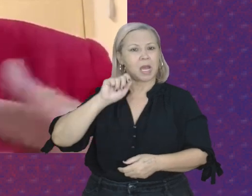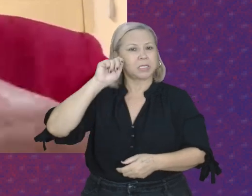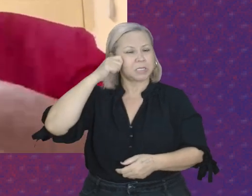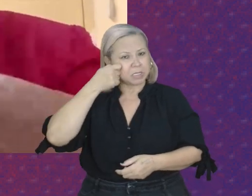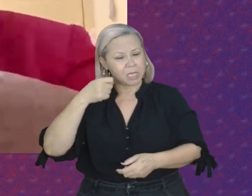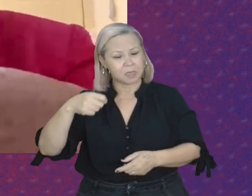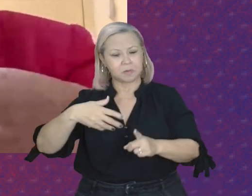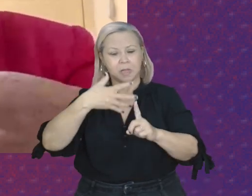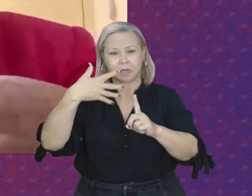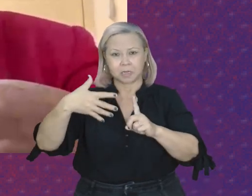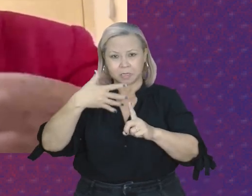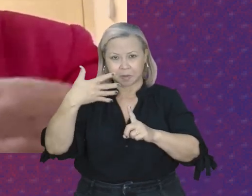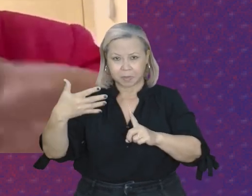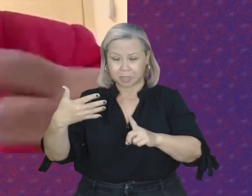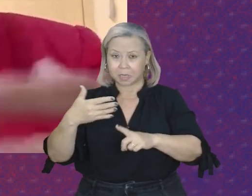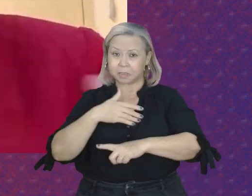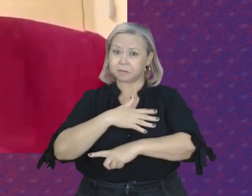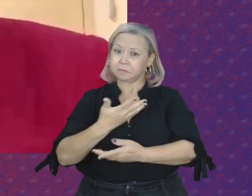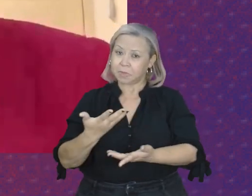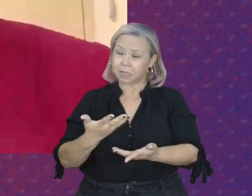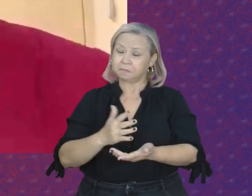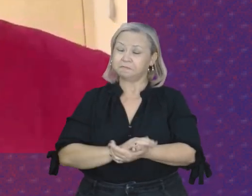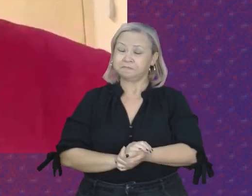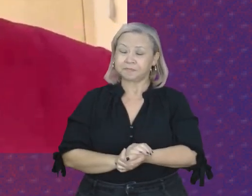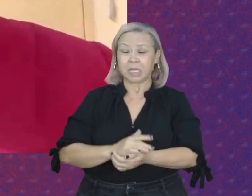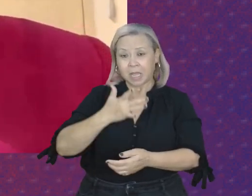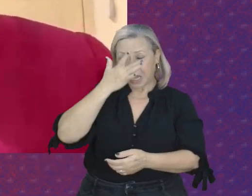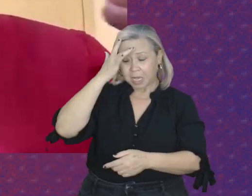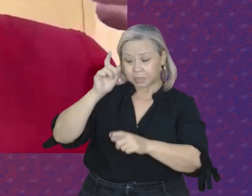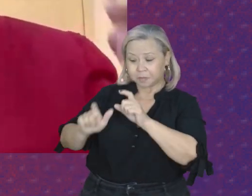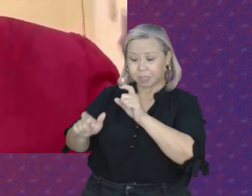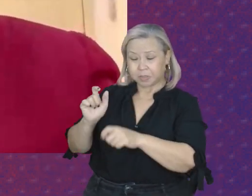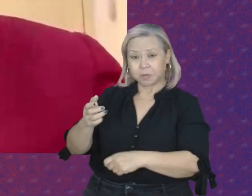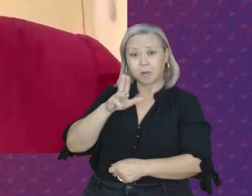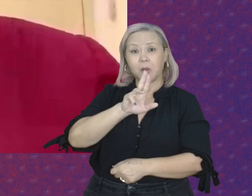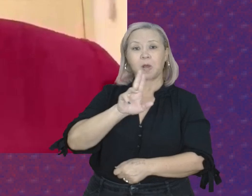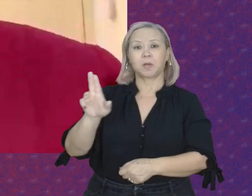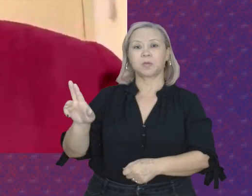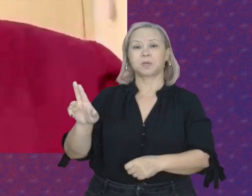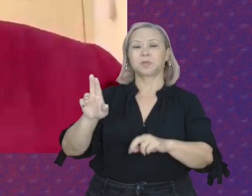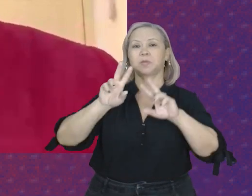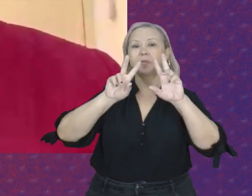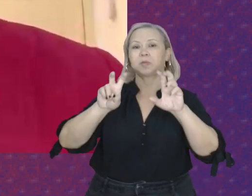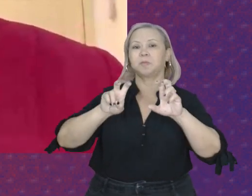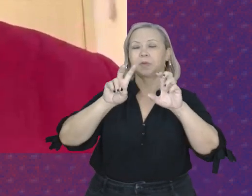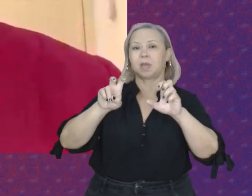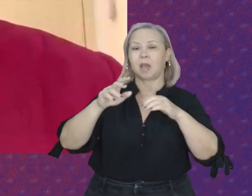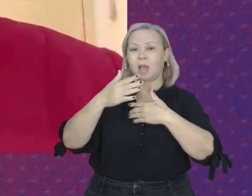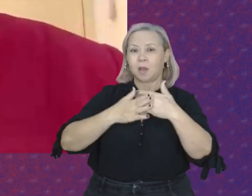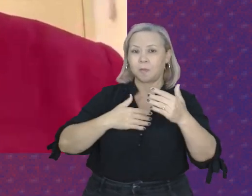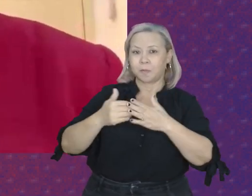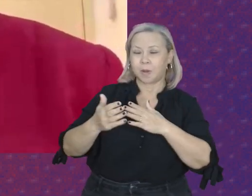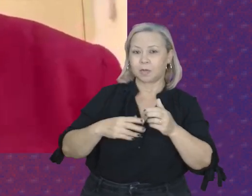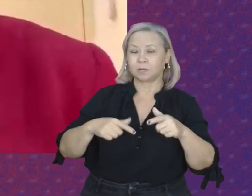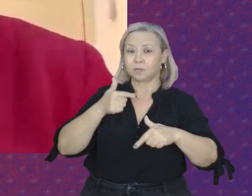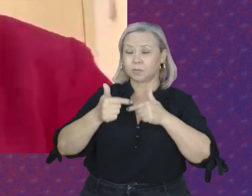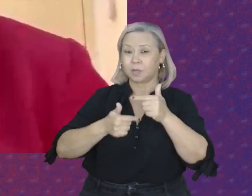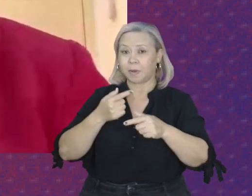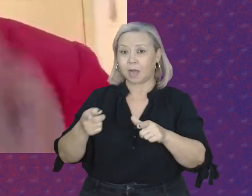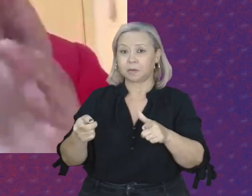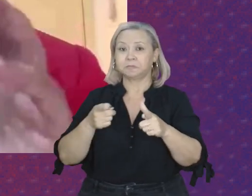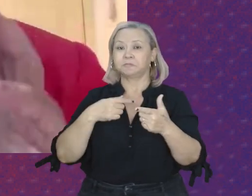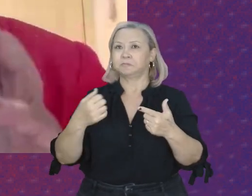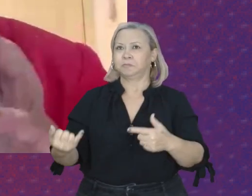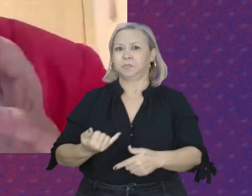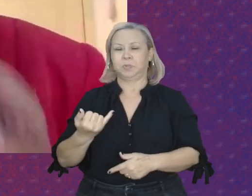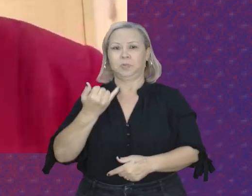LGBTs, ou seja, as pessoas nomeadas para, né, os cargos de primeiro e segundo escalão, a